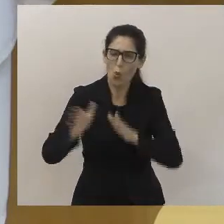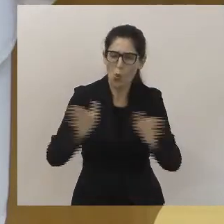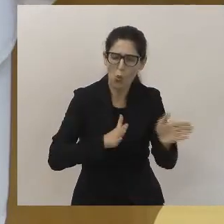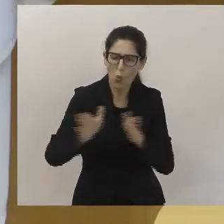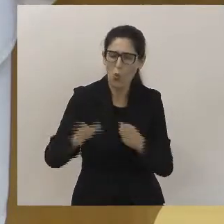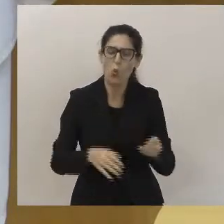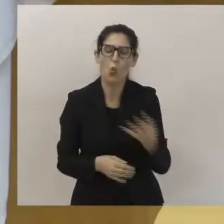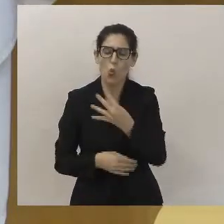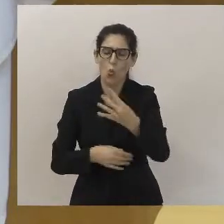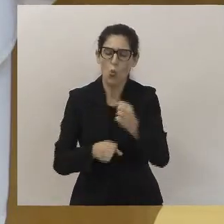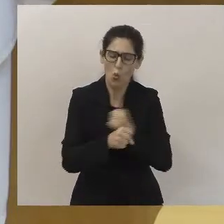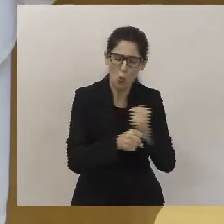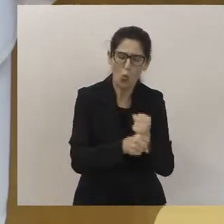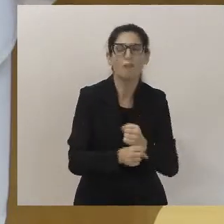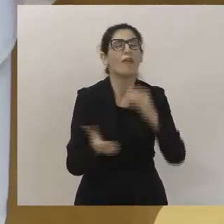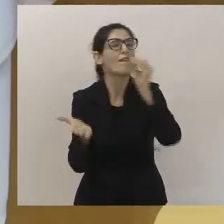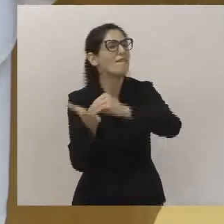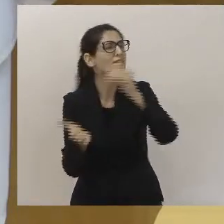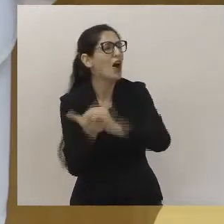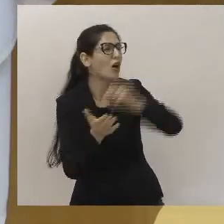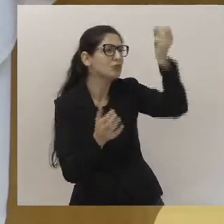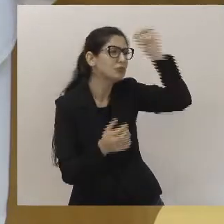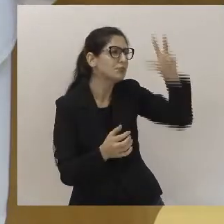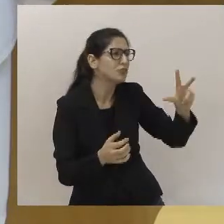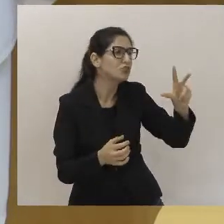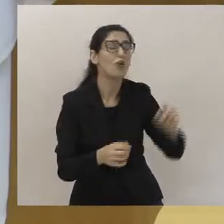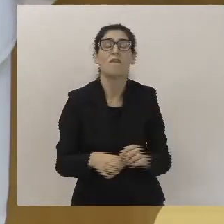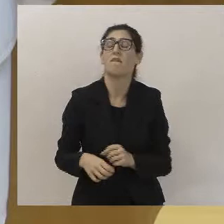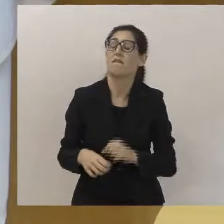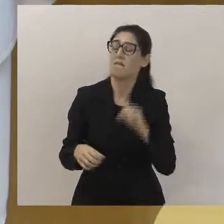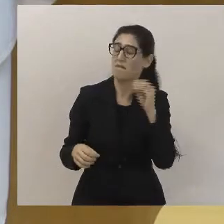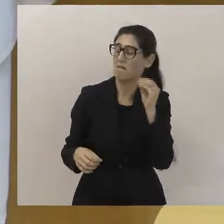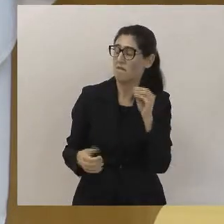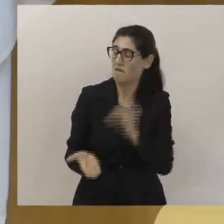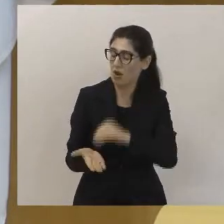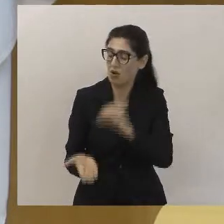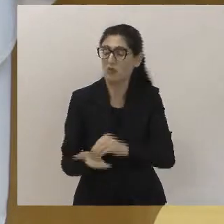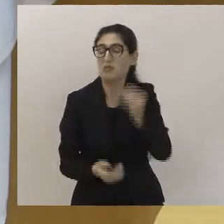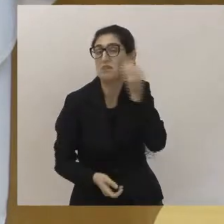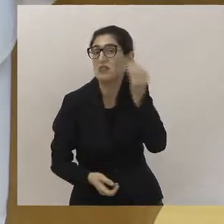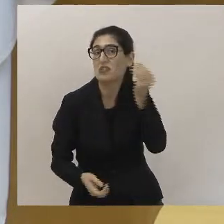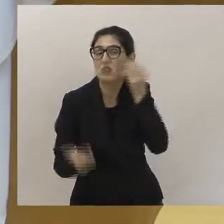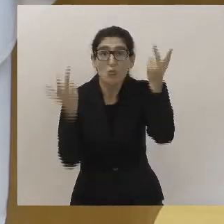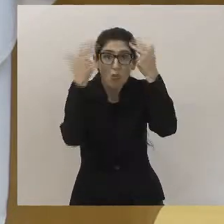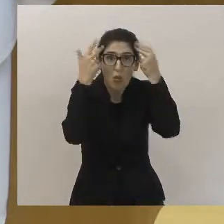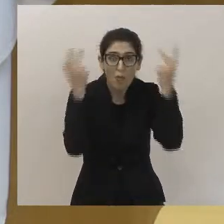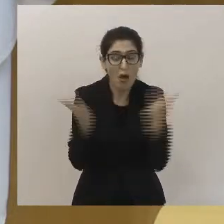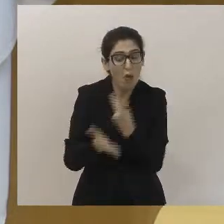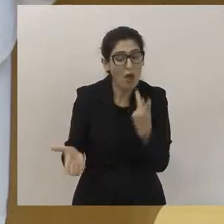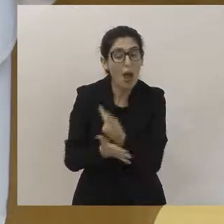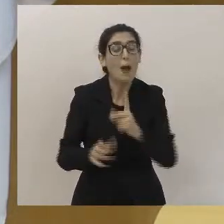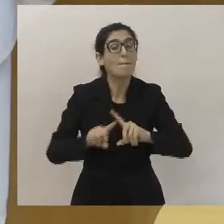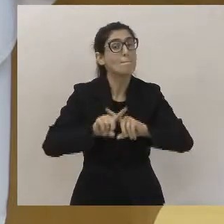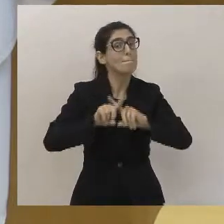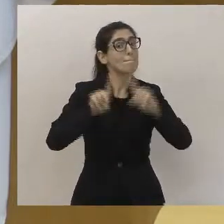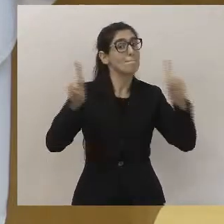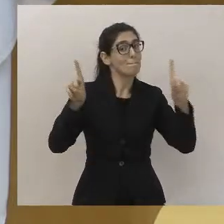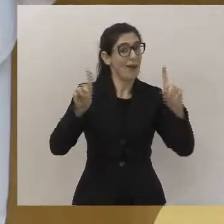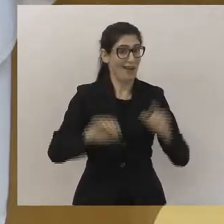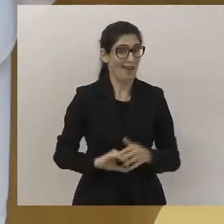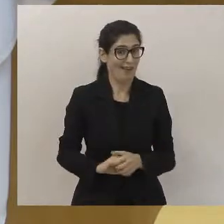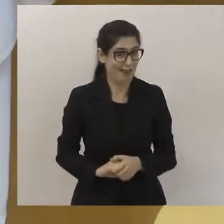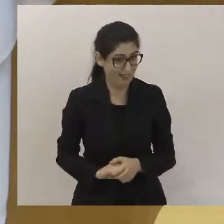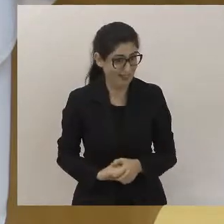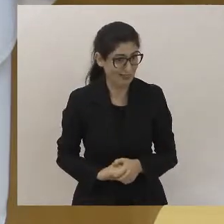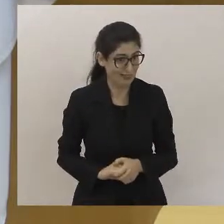falta experiência mas têm coisas que me desculpe não dá pra chegar aqui e dizer que